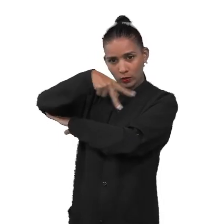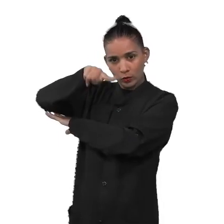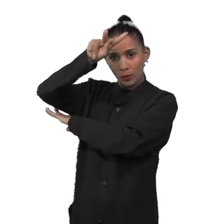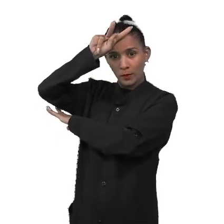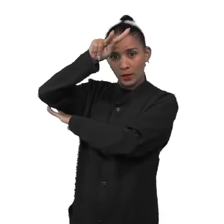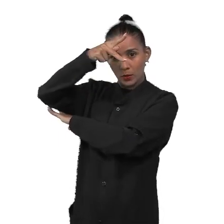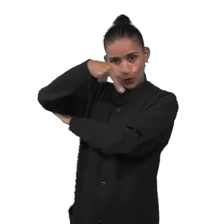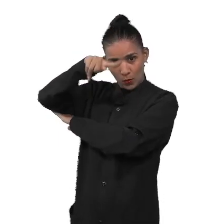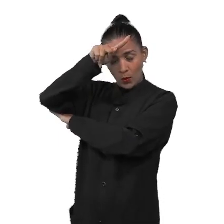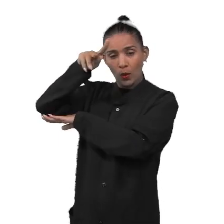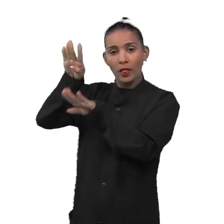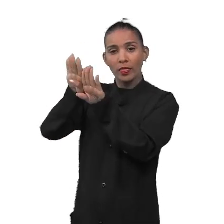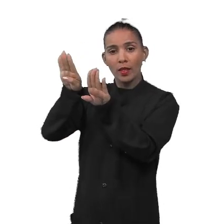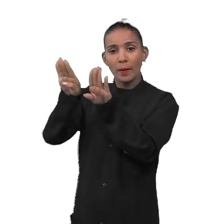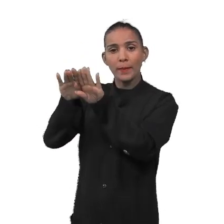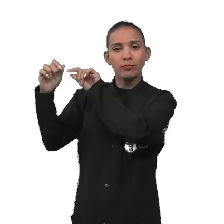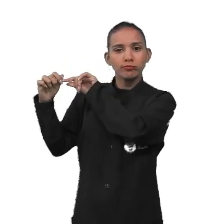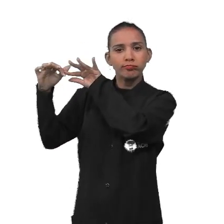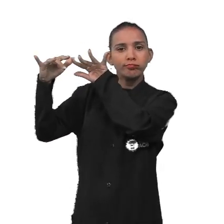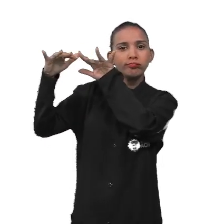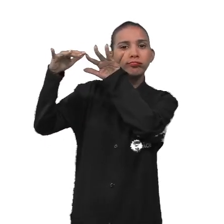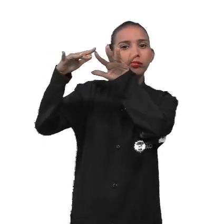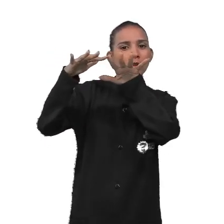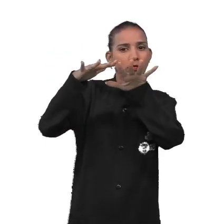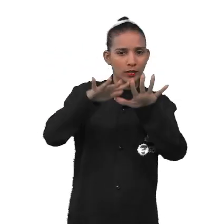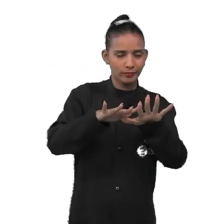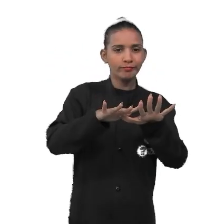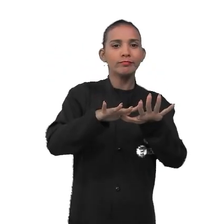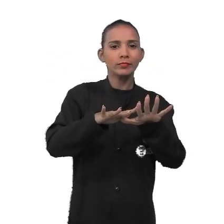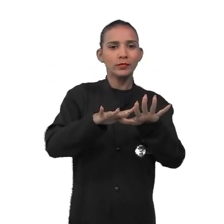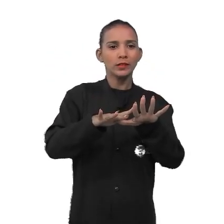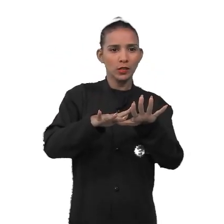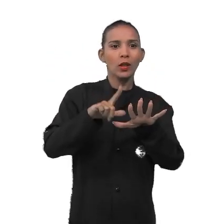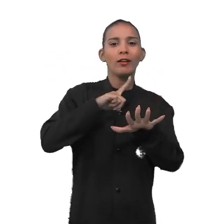seguinte forma. A gente trouxe aqui uma lista para melhor